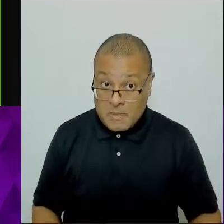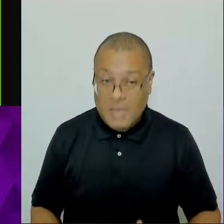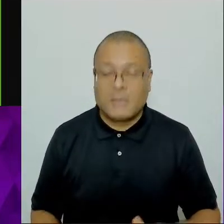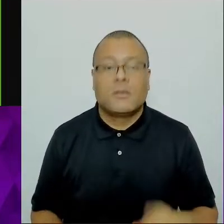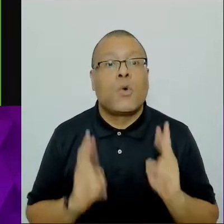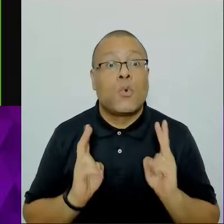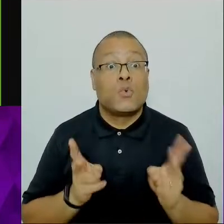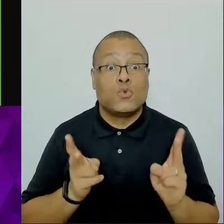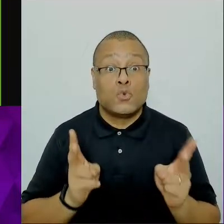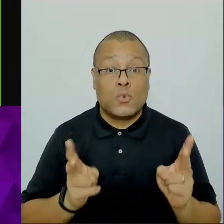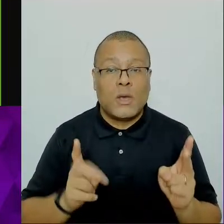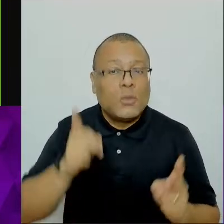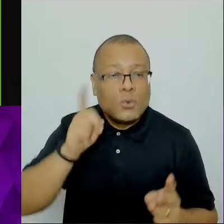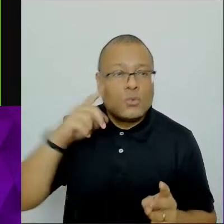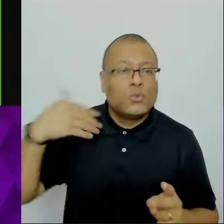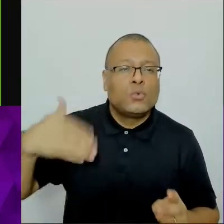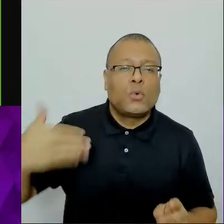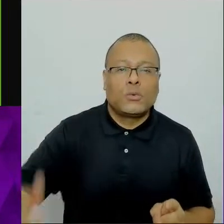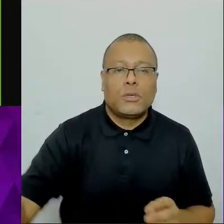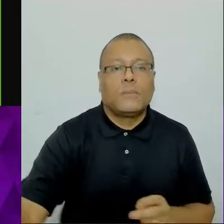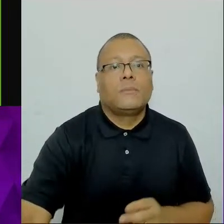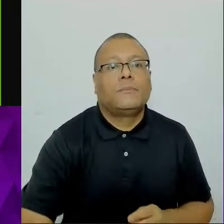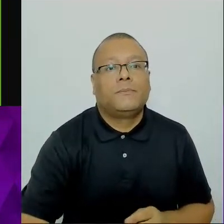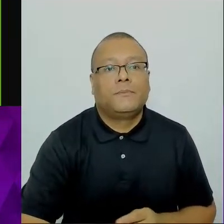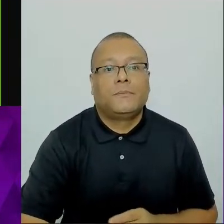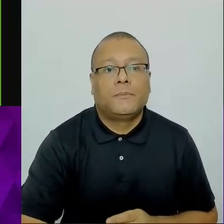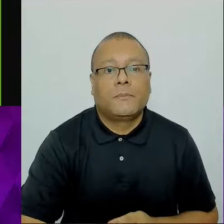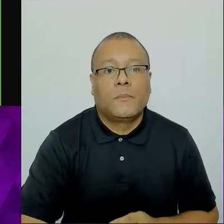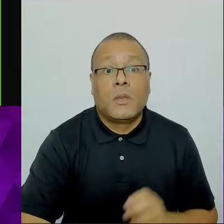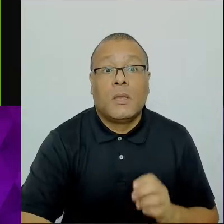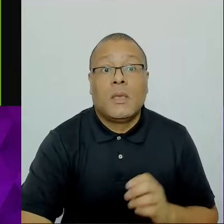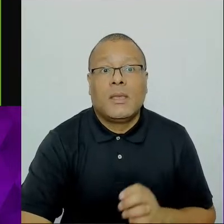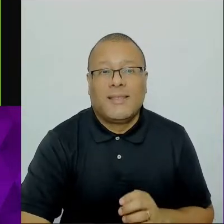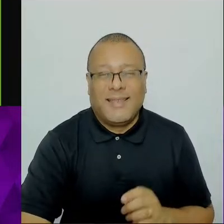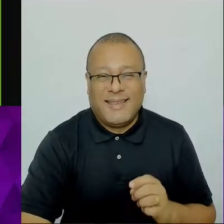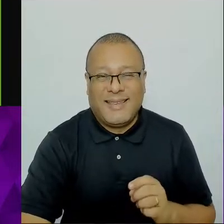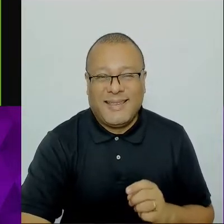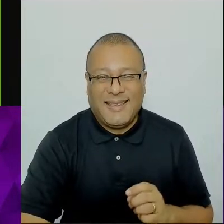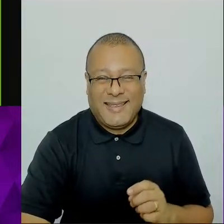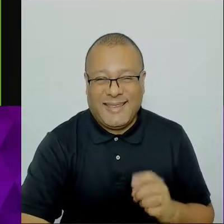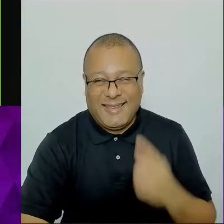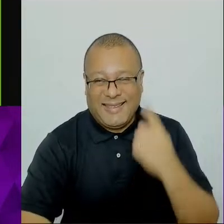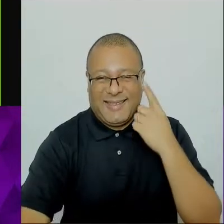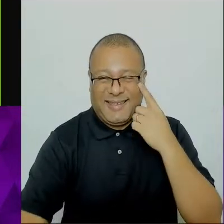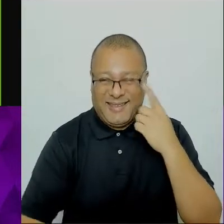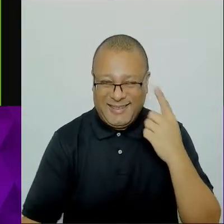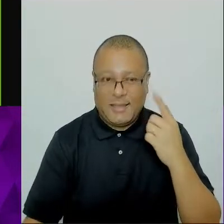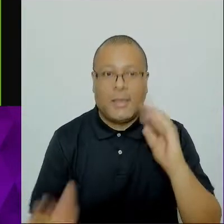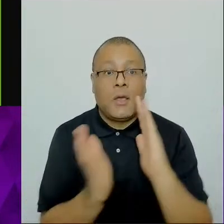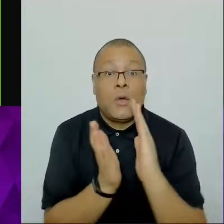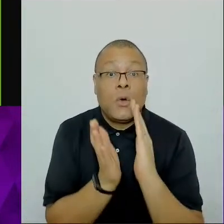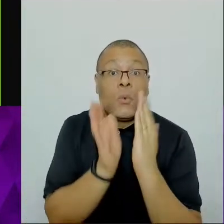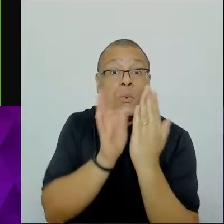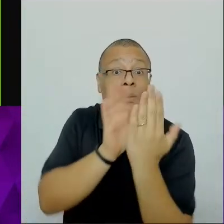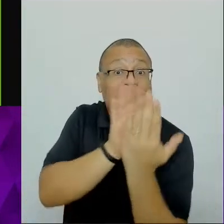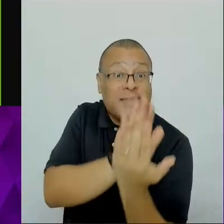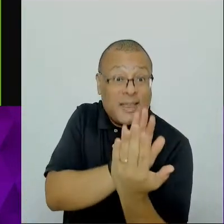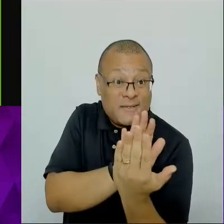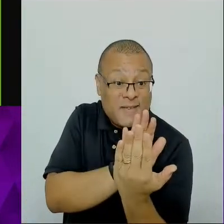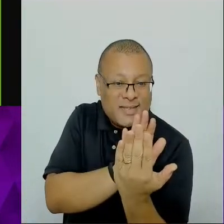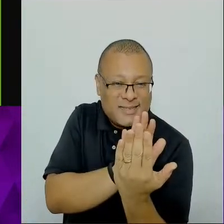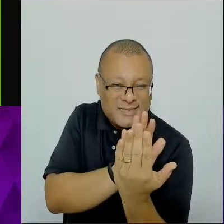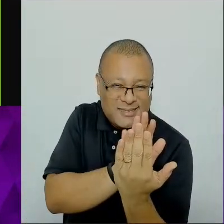nosso cotidiano, o lado esquerdo é o lado que tem a interface com o usuário, e o